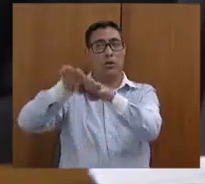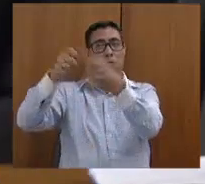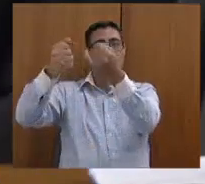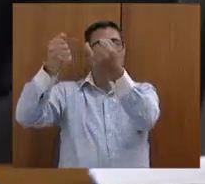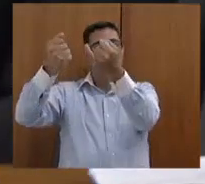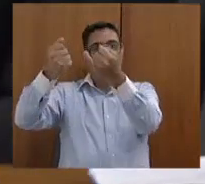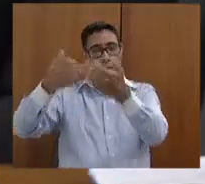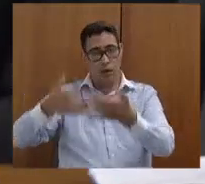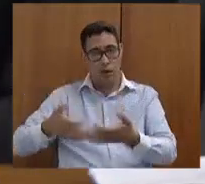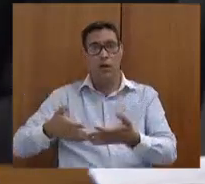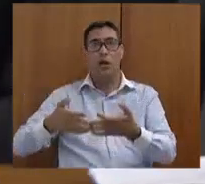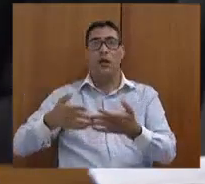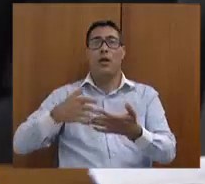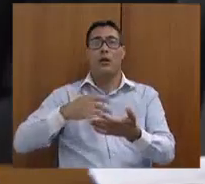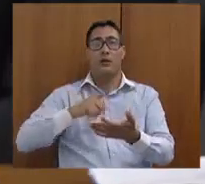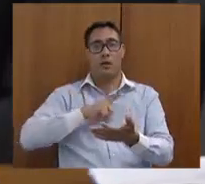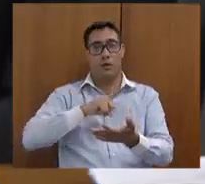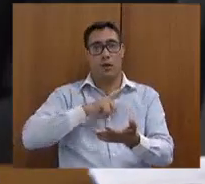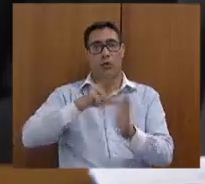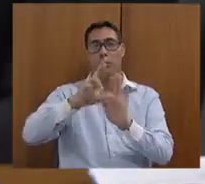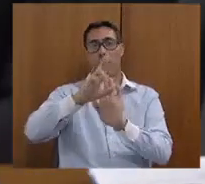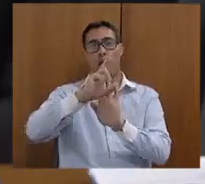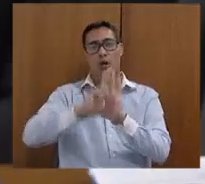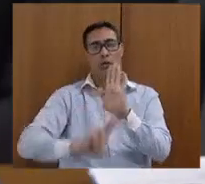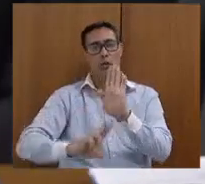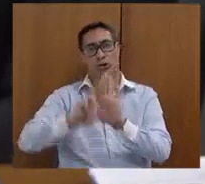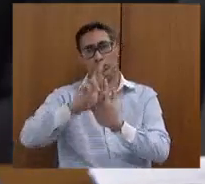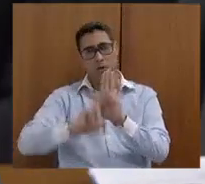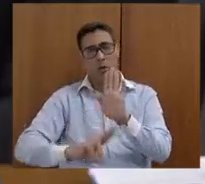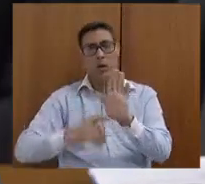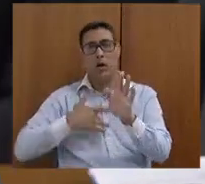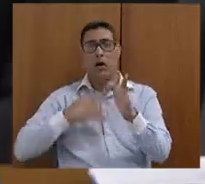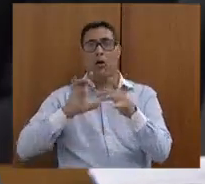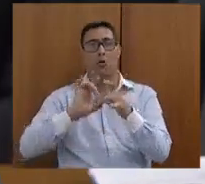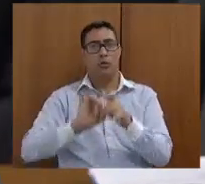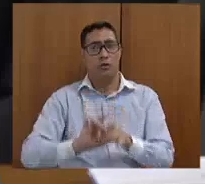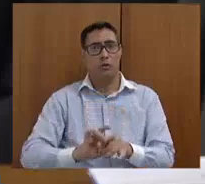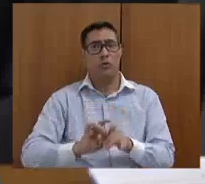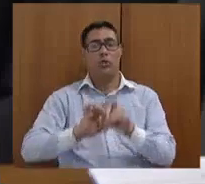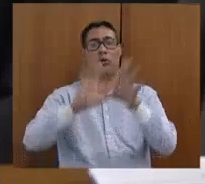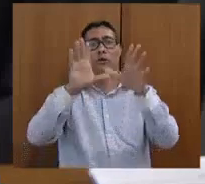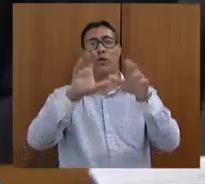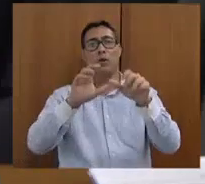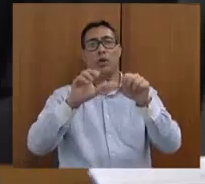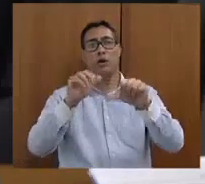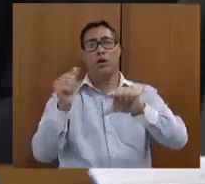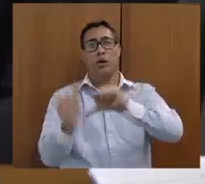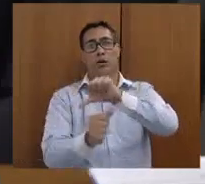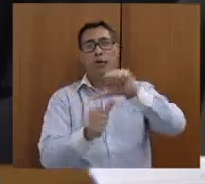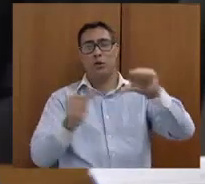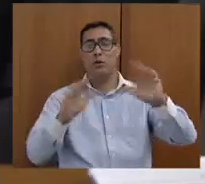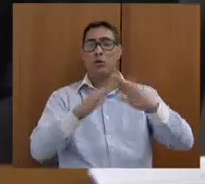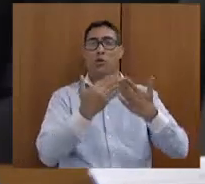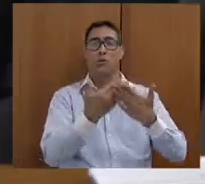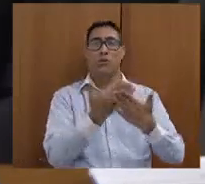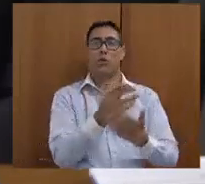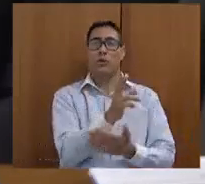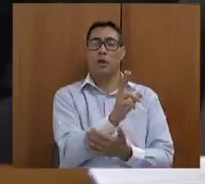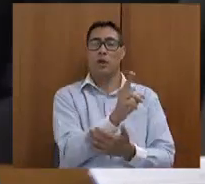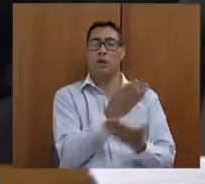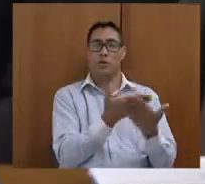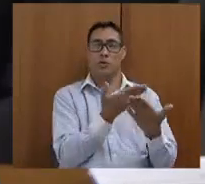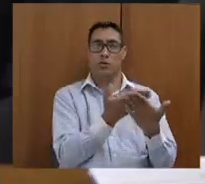encaminhado o relatório autorizando a troca do nome da escola estadual